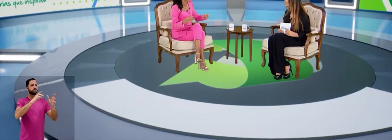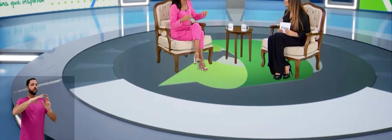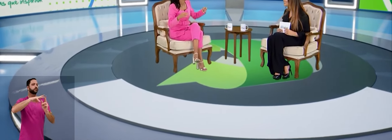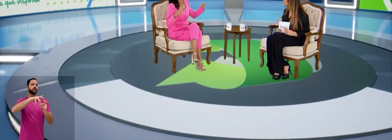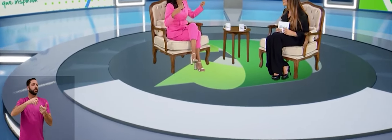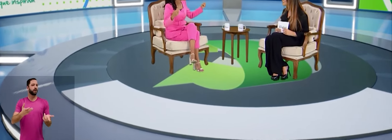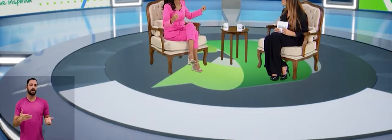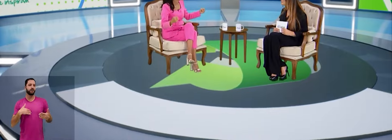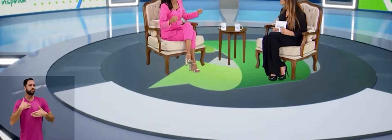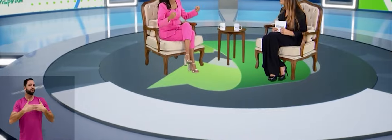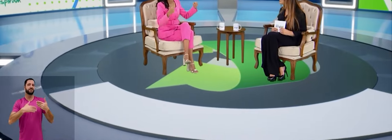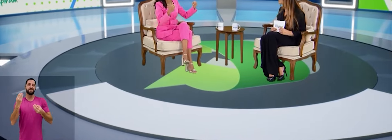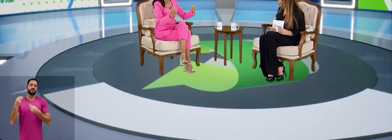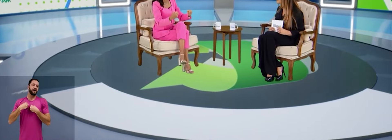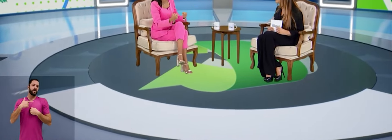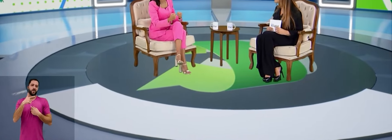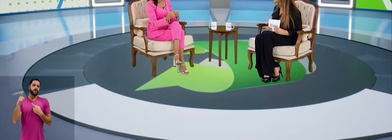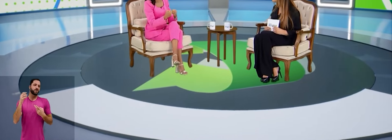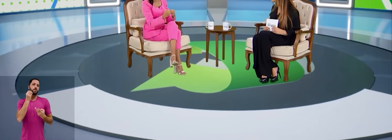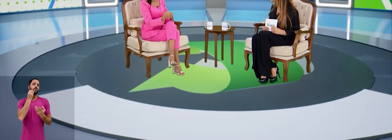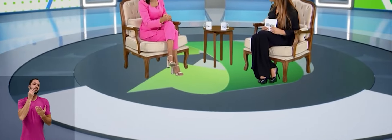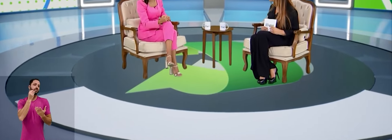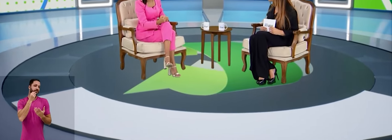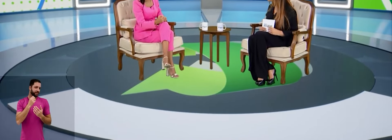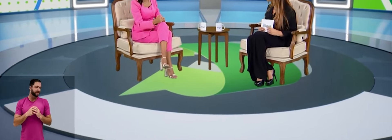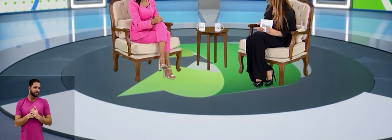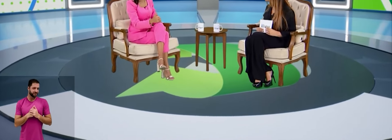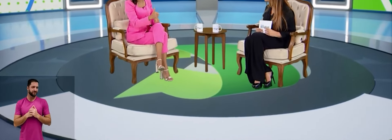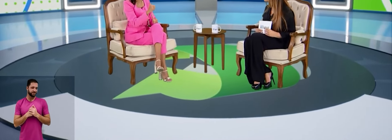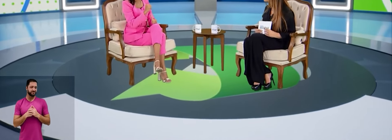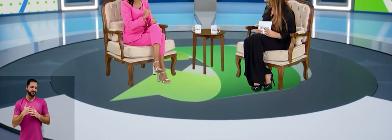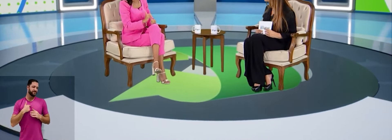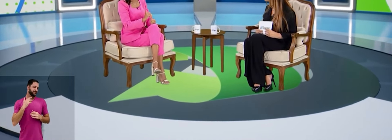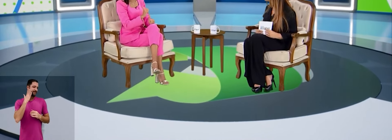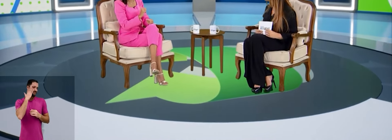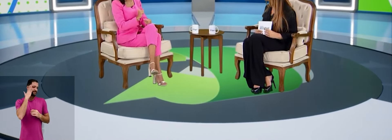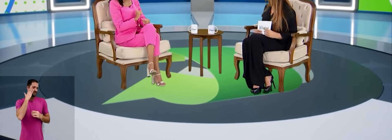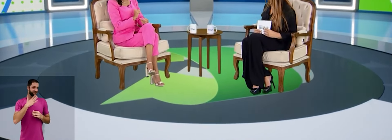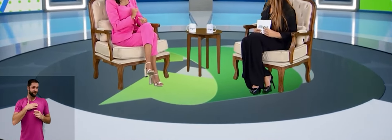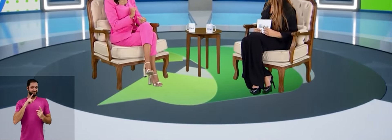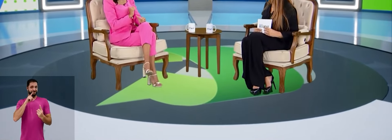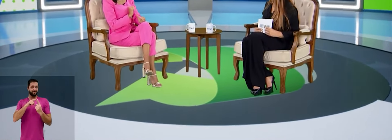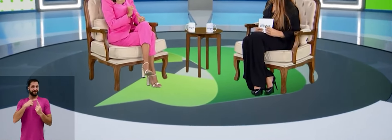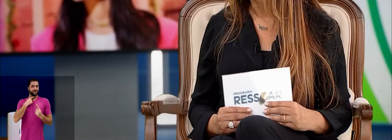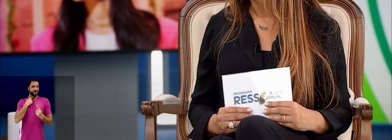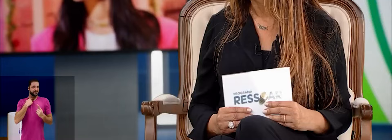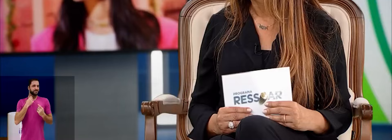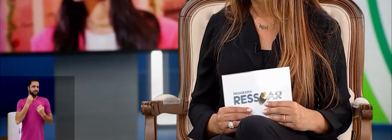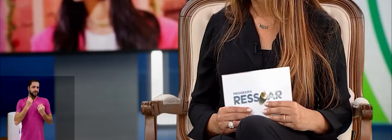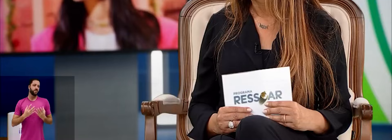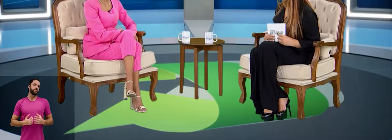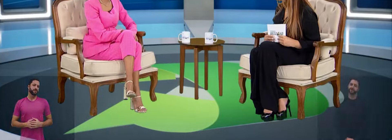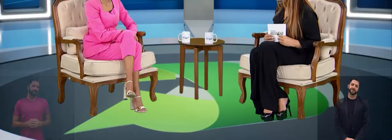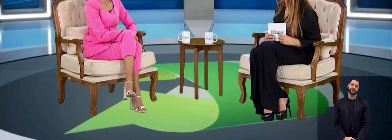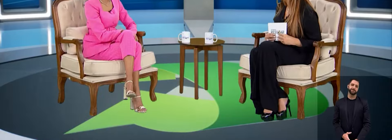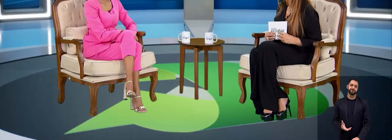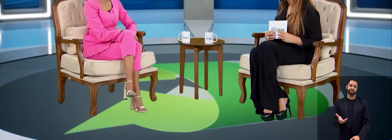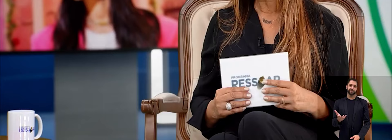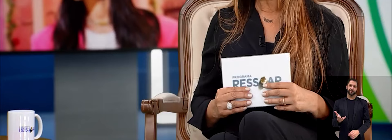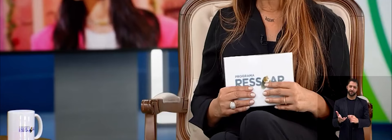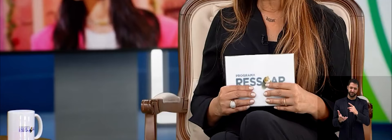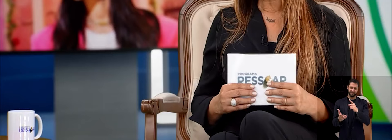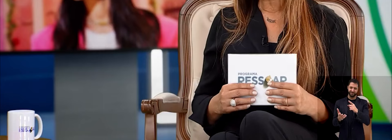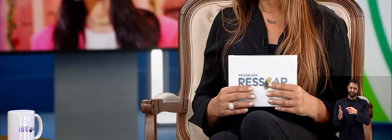mundial. E eu fui abraçando todas as oportunidades, porque eu sabia que da onde elas tinham saído, da minha intenção, era boa.